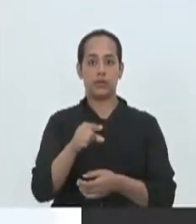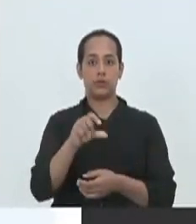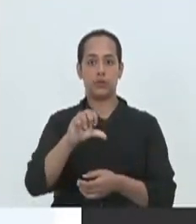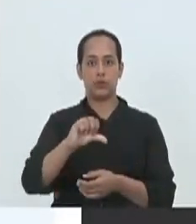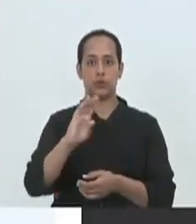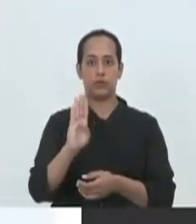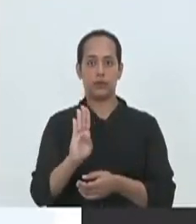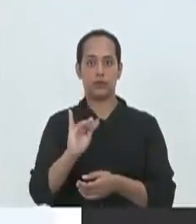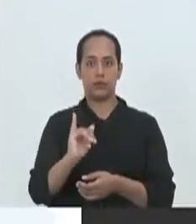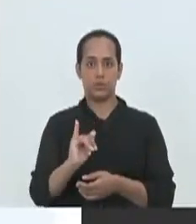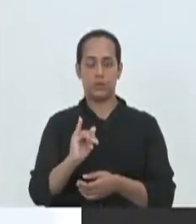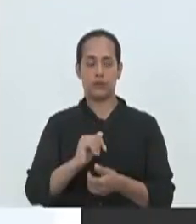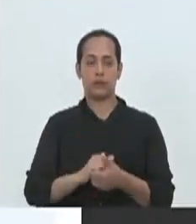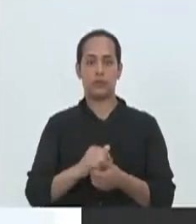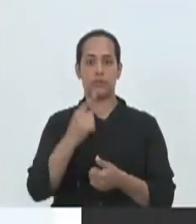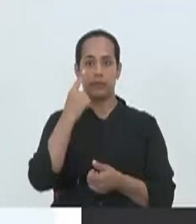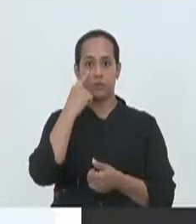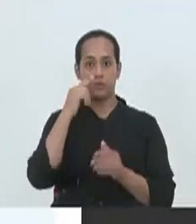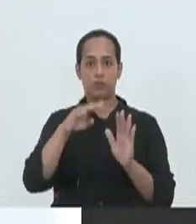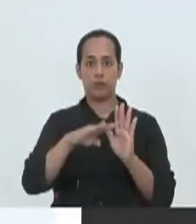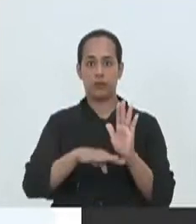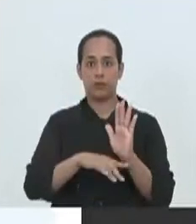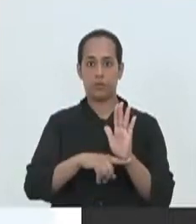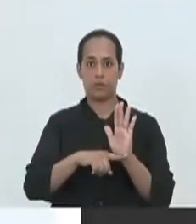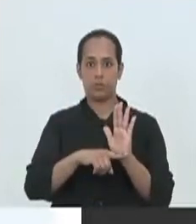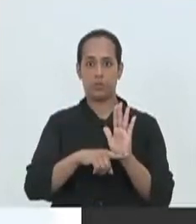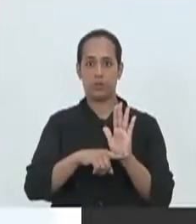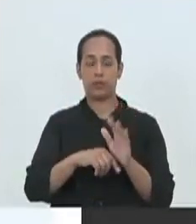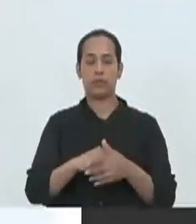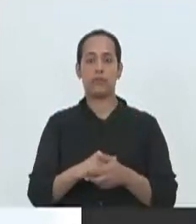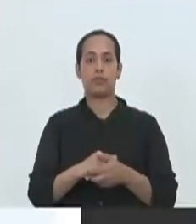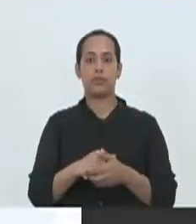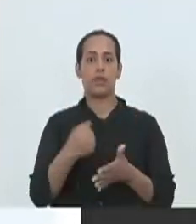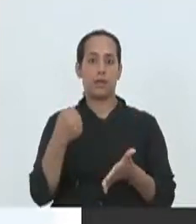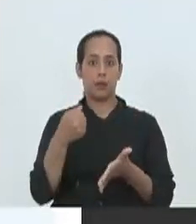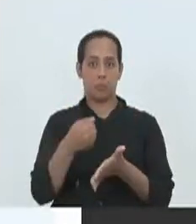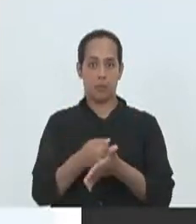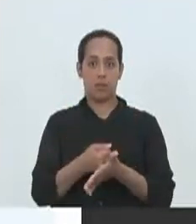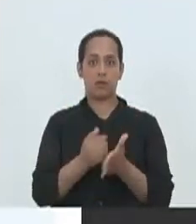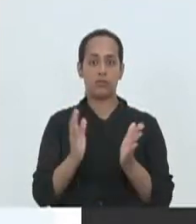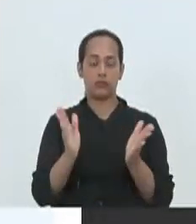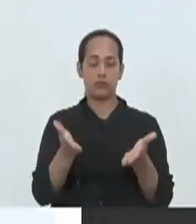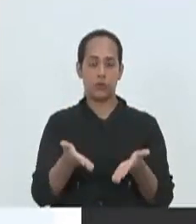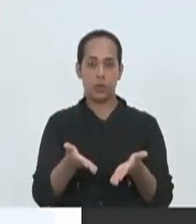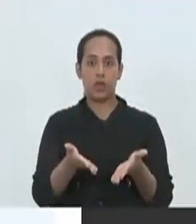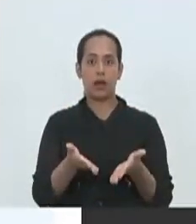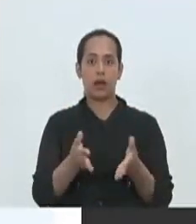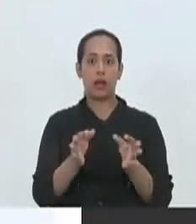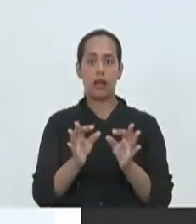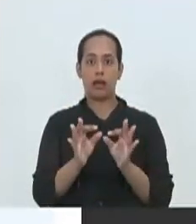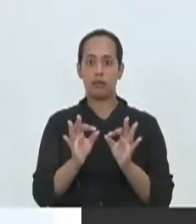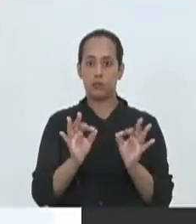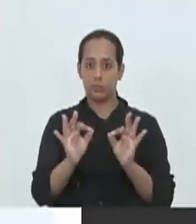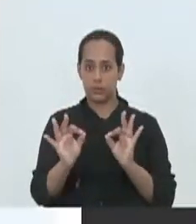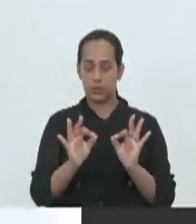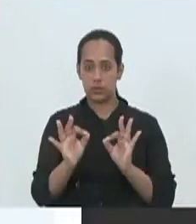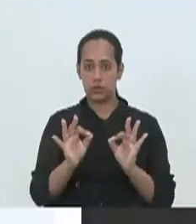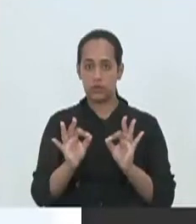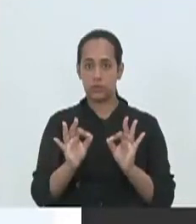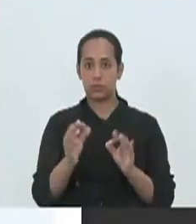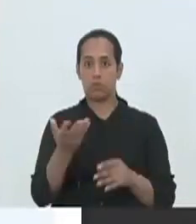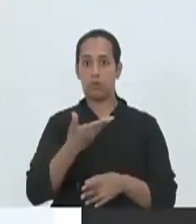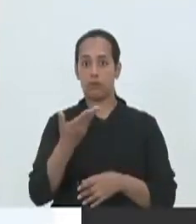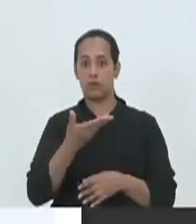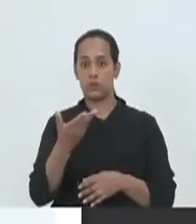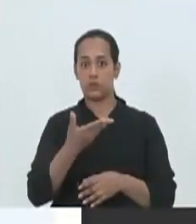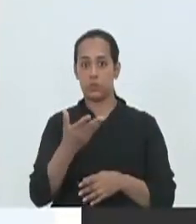olhar mais para baixo empenhado liquidado e pago que vão medir pra gente mais ou menos a velocidade da execução do orçamento